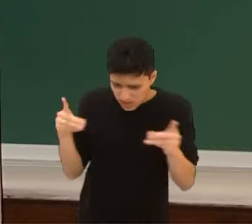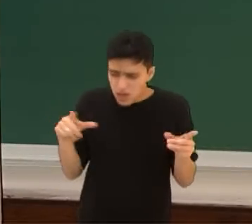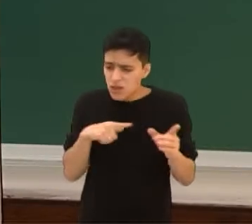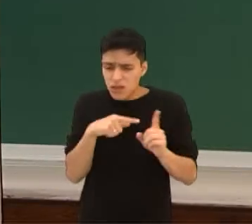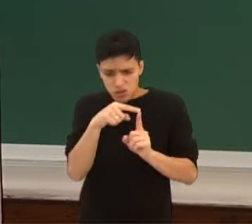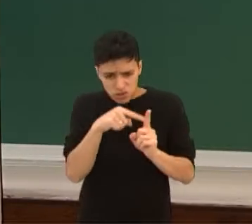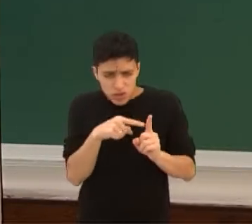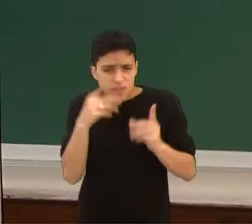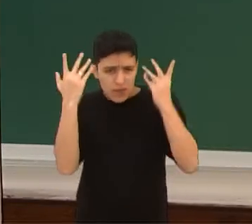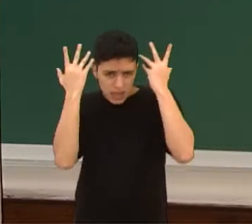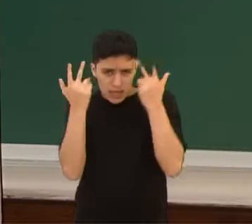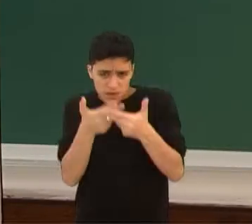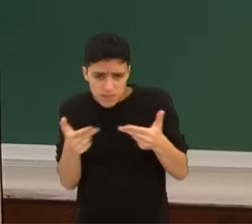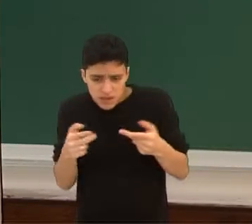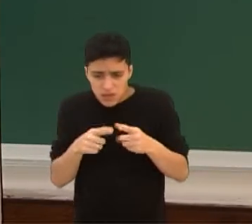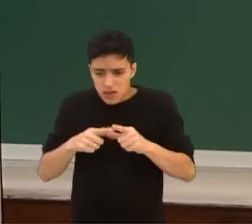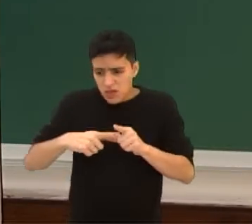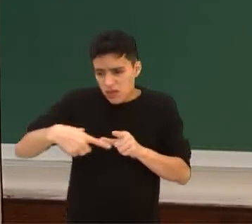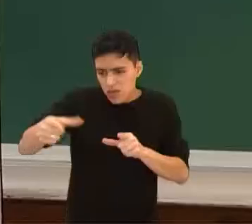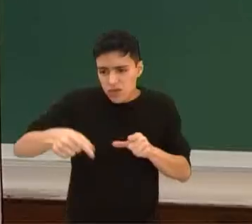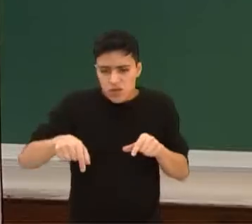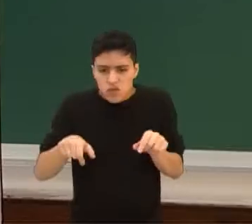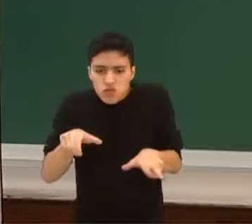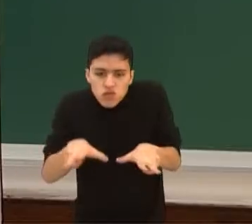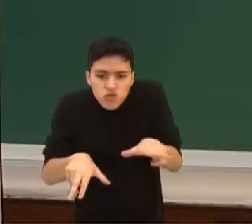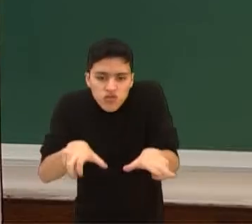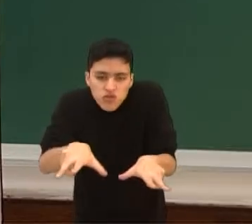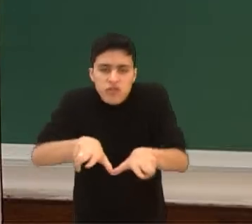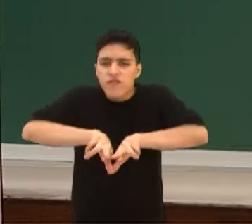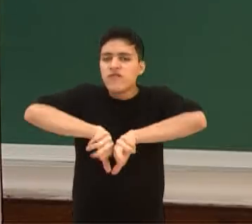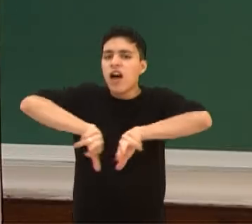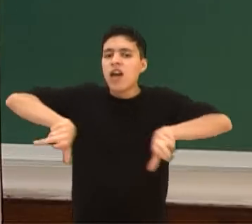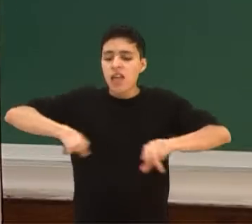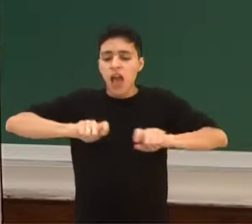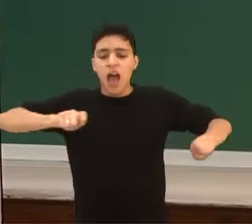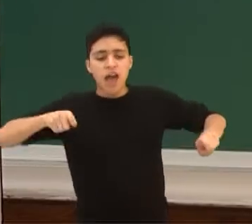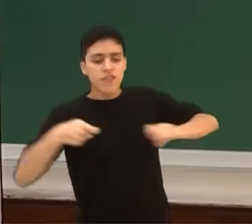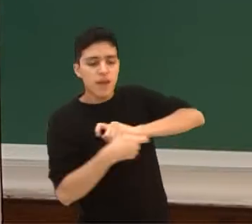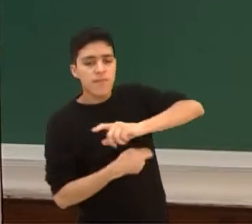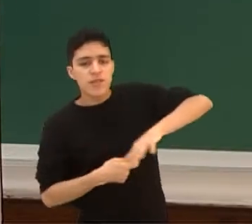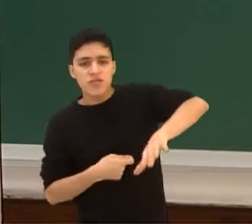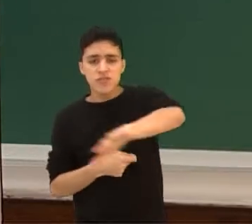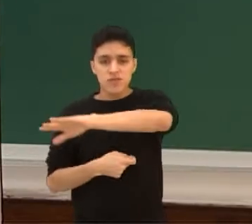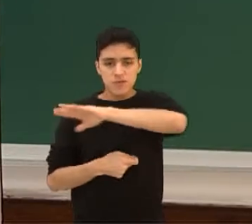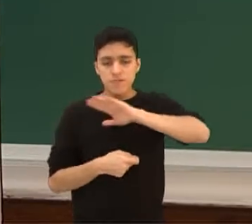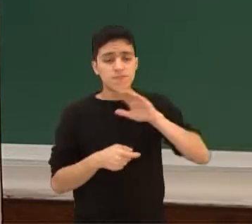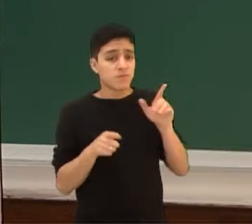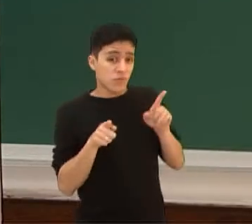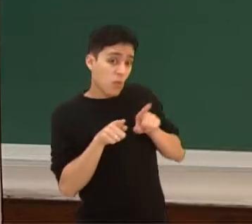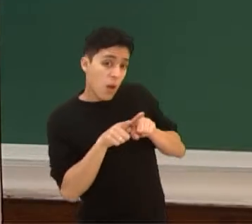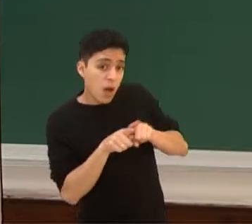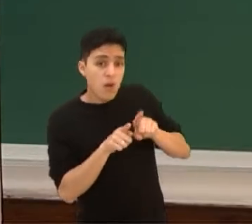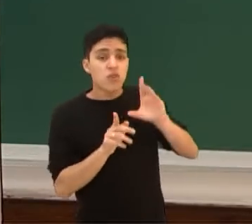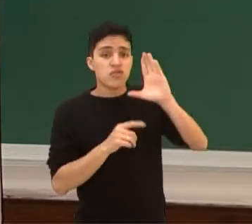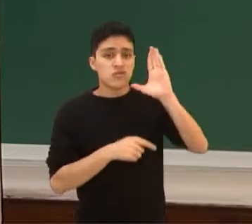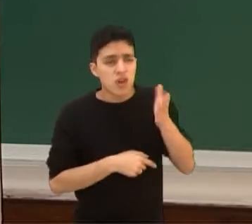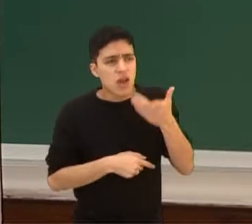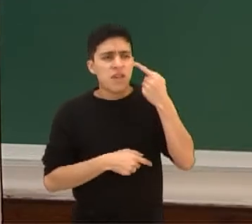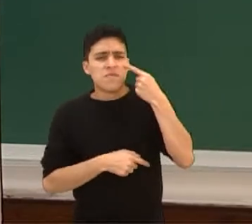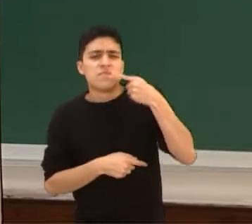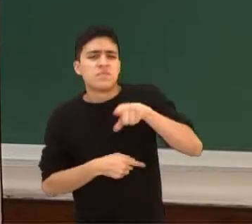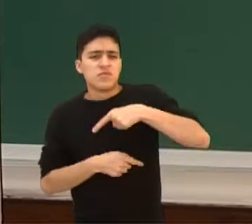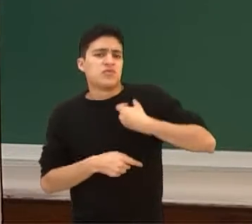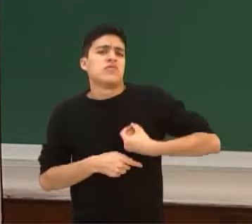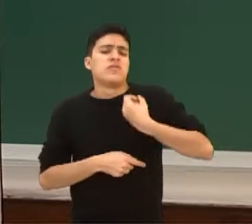espécies de animais, de lagartos, de répteis, que estão adaptados a essas condições. Da mesma forma que nós temos